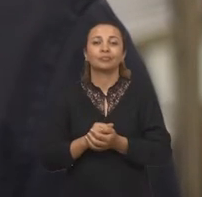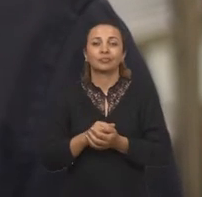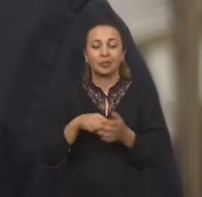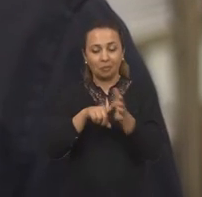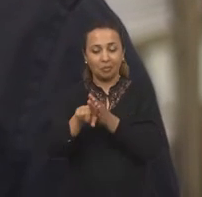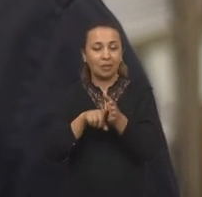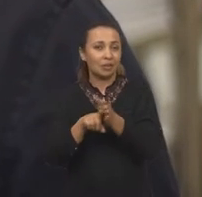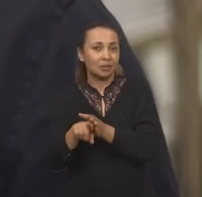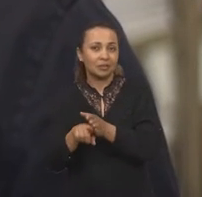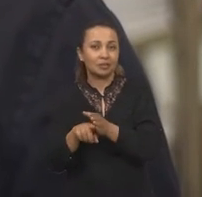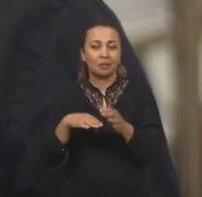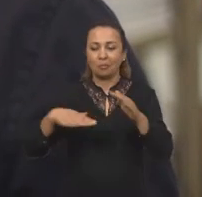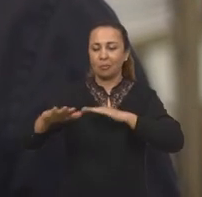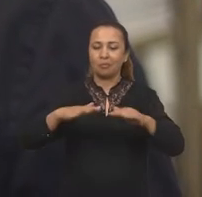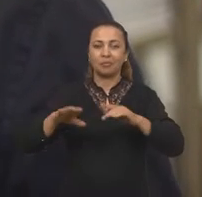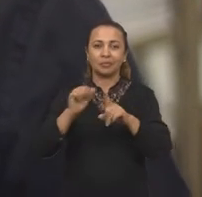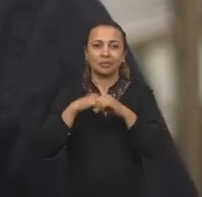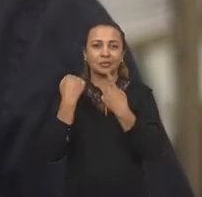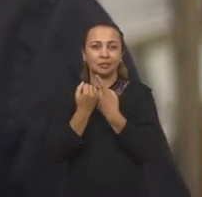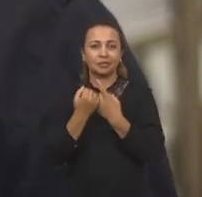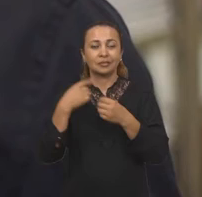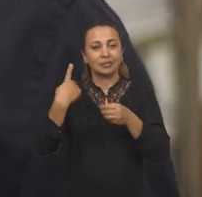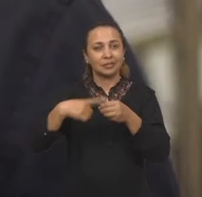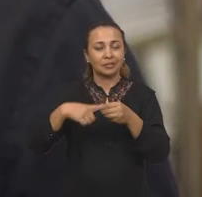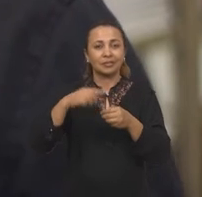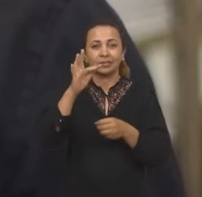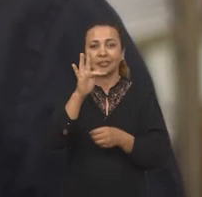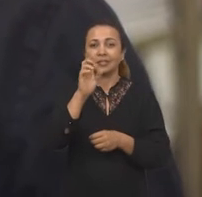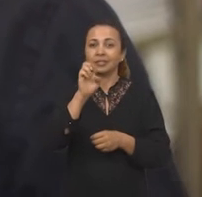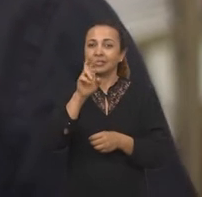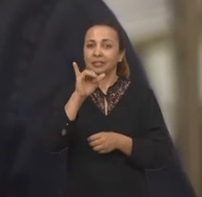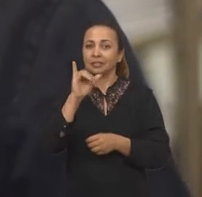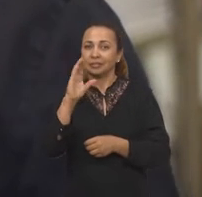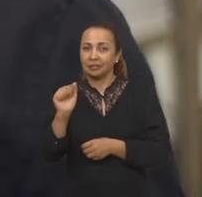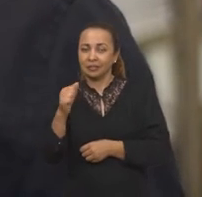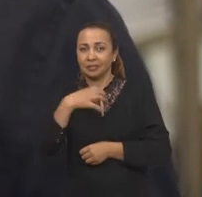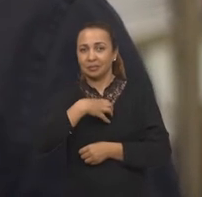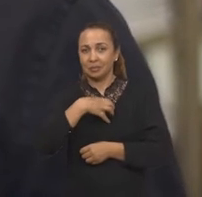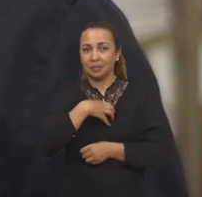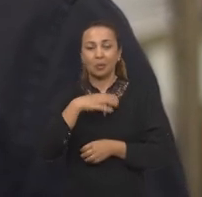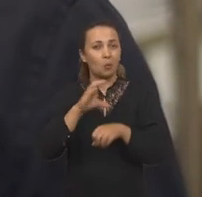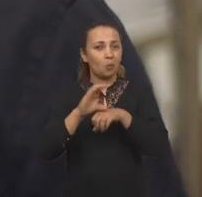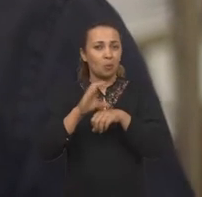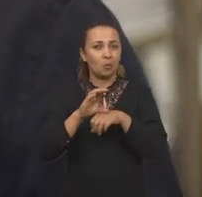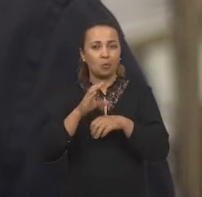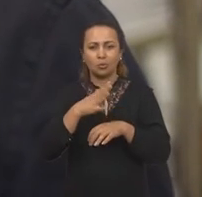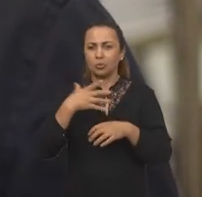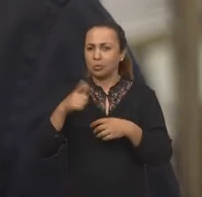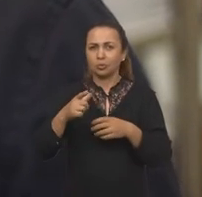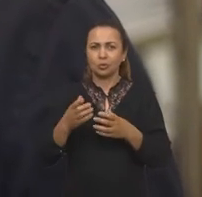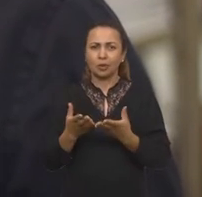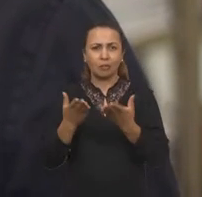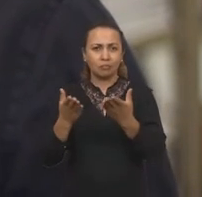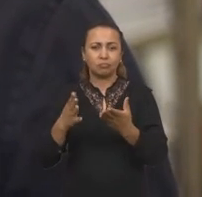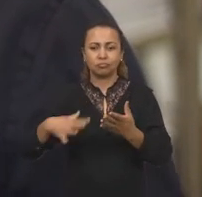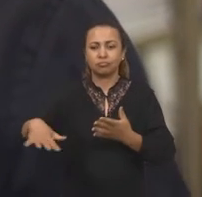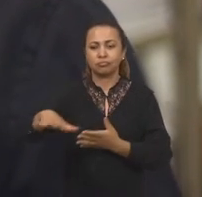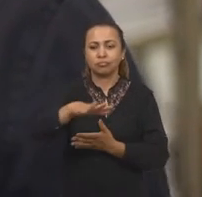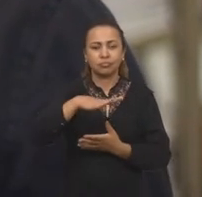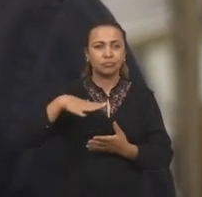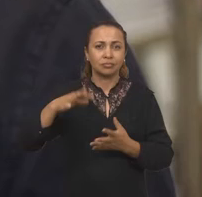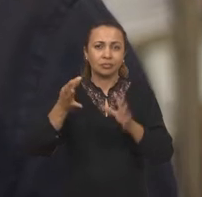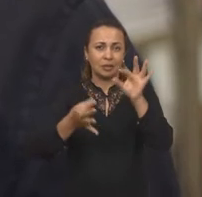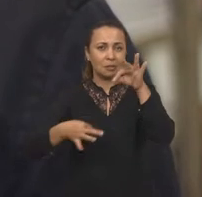política, movimentos sociais, em Feira de Santana e na Bahia, e o curso não oferecia esse espaço, né,